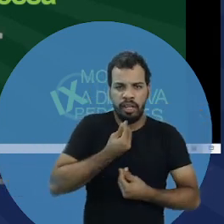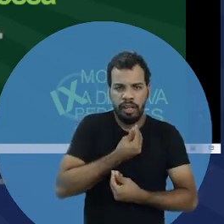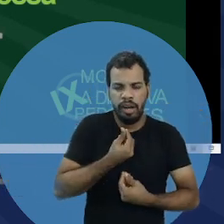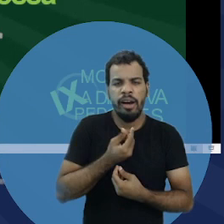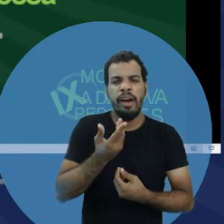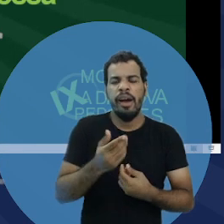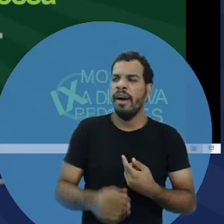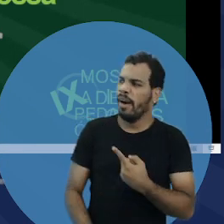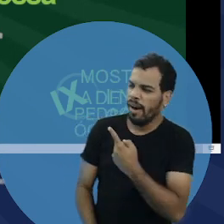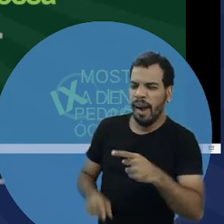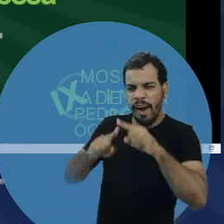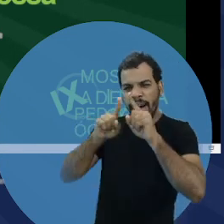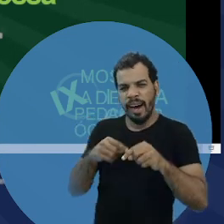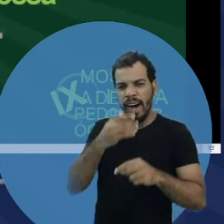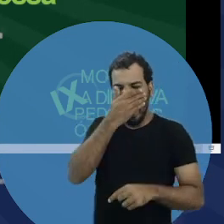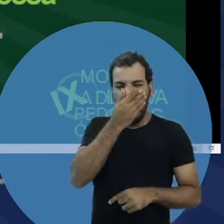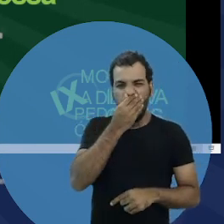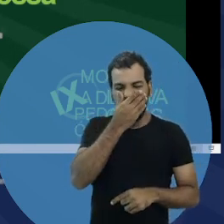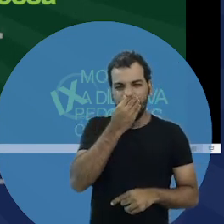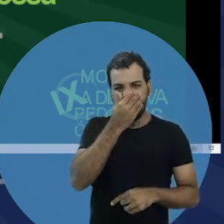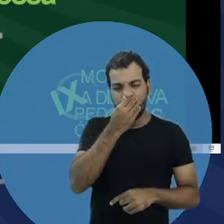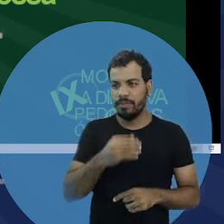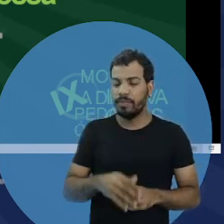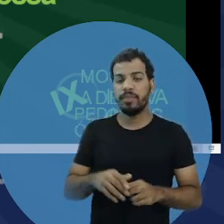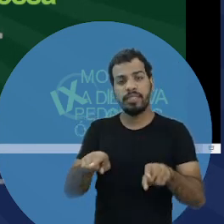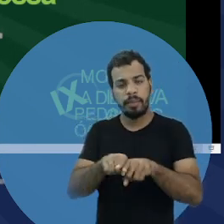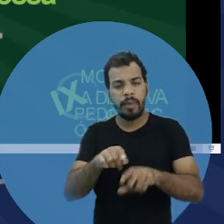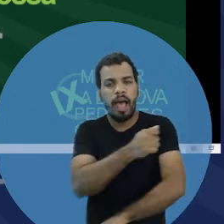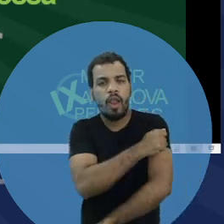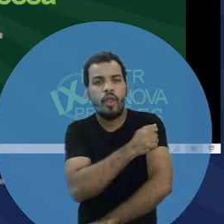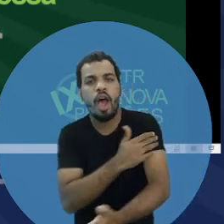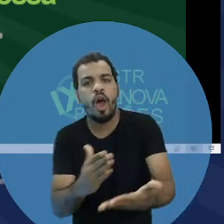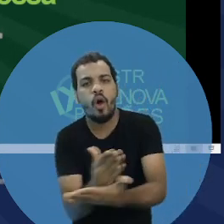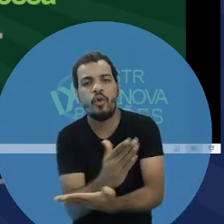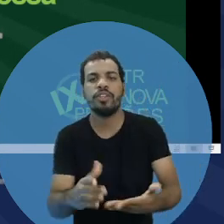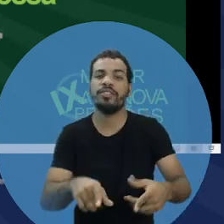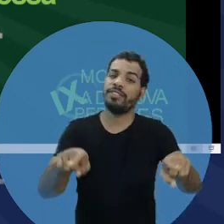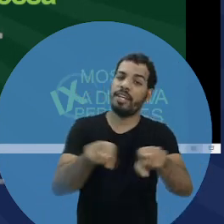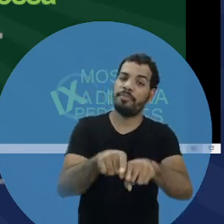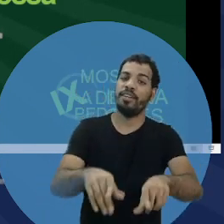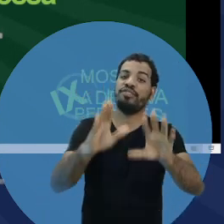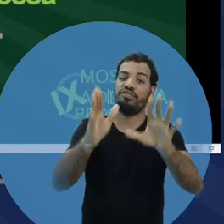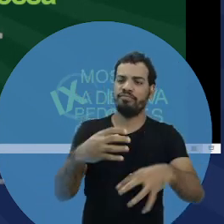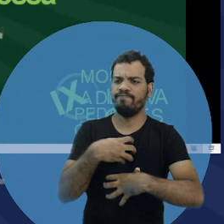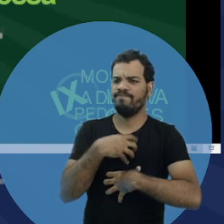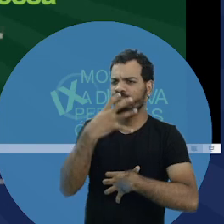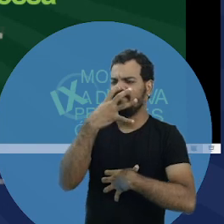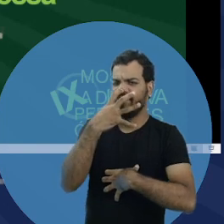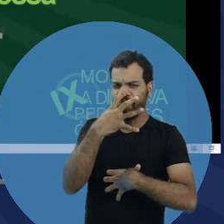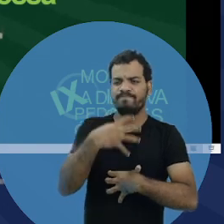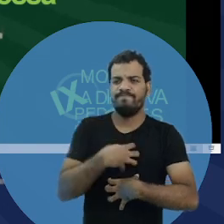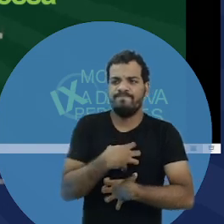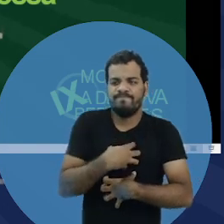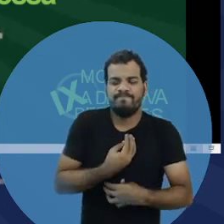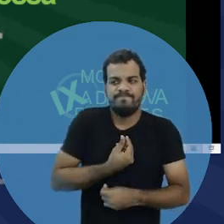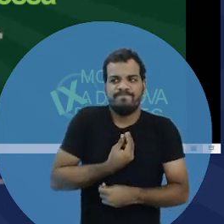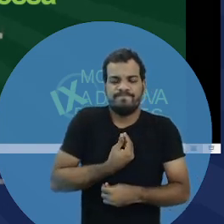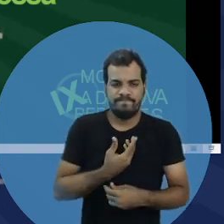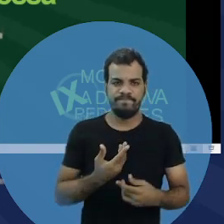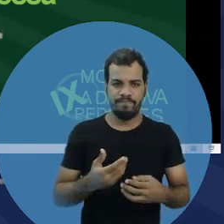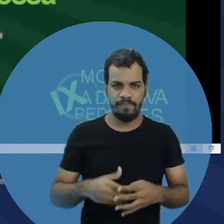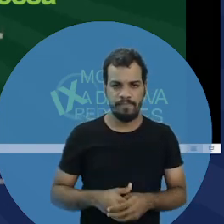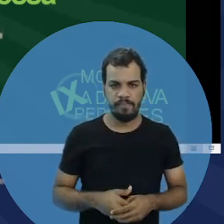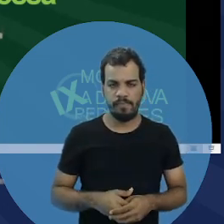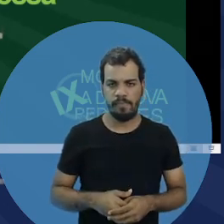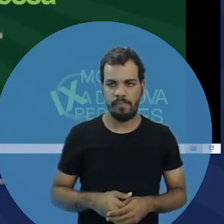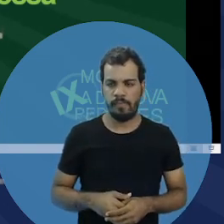projeto, assim como algumas estudantes que também se sentiram sensibilizadas. Então, as Dandares